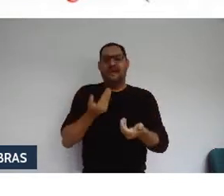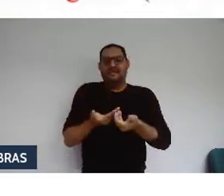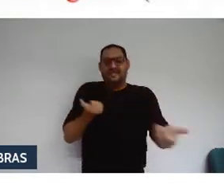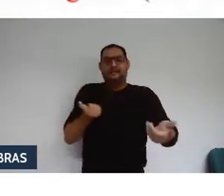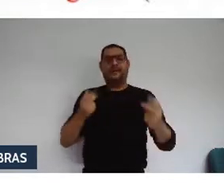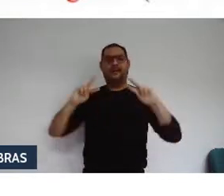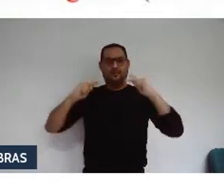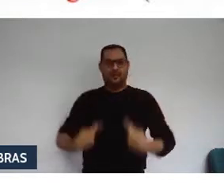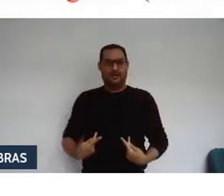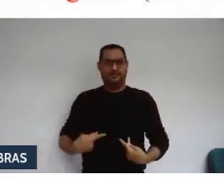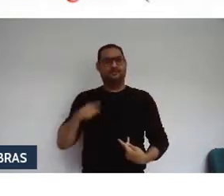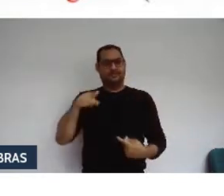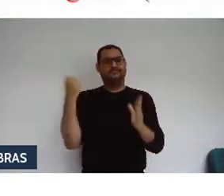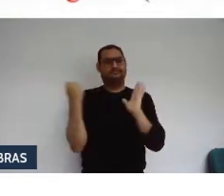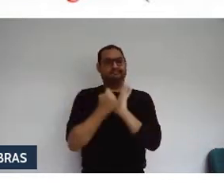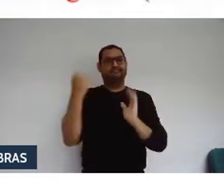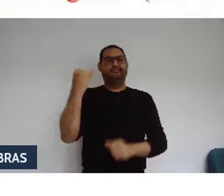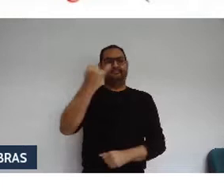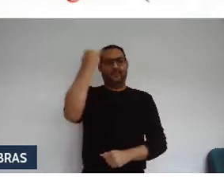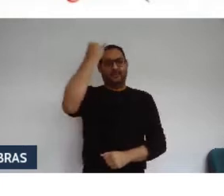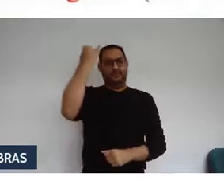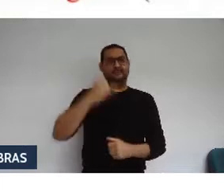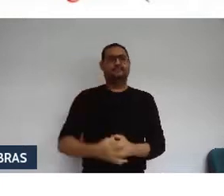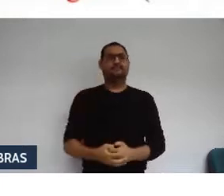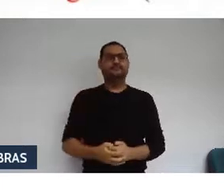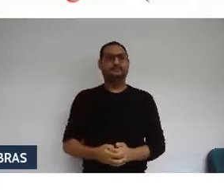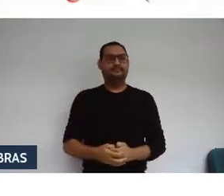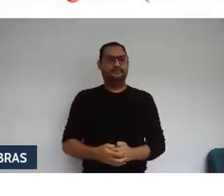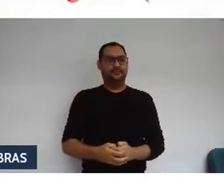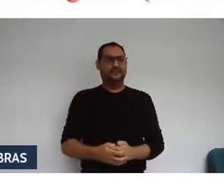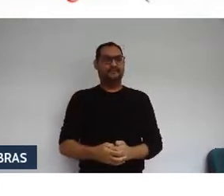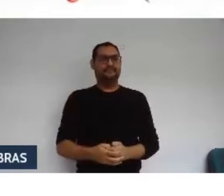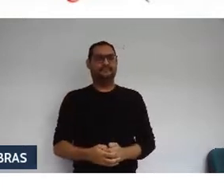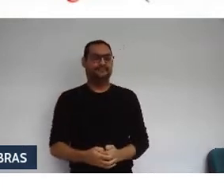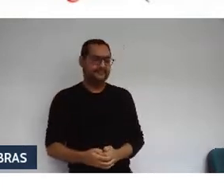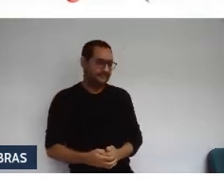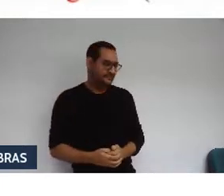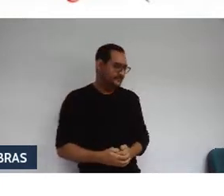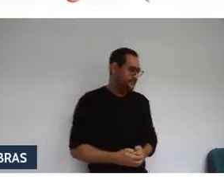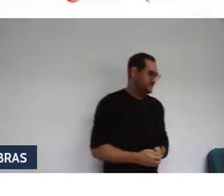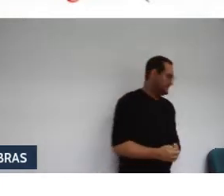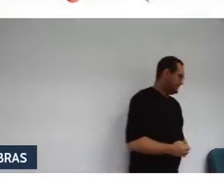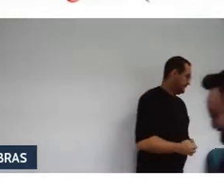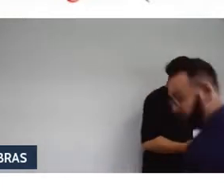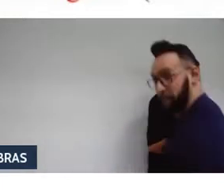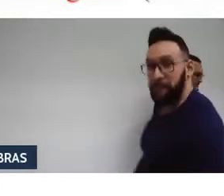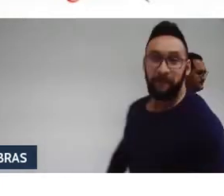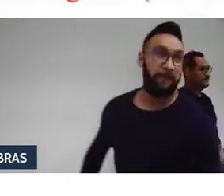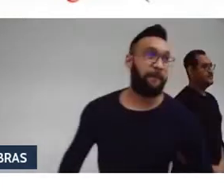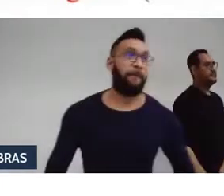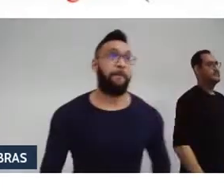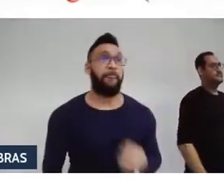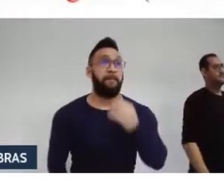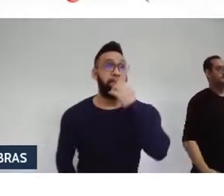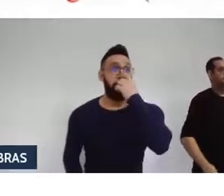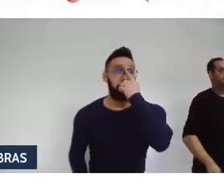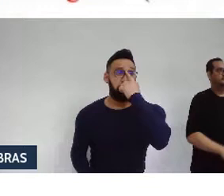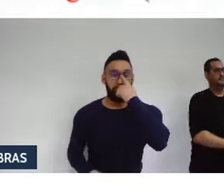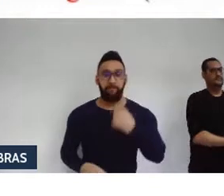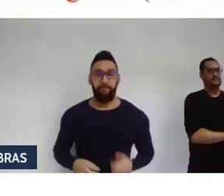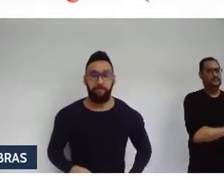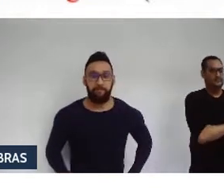importante. Então, a paisagem semiótica é constituída por um agregado de signos,